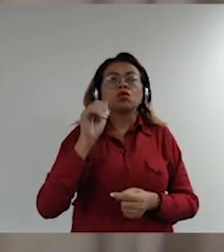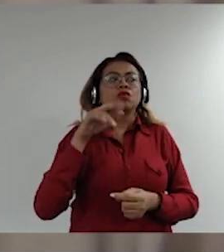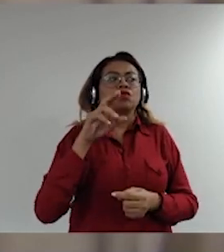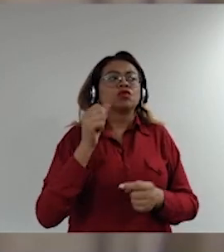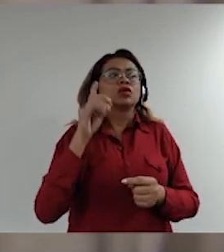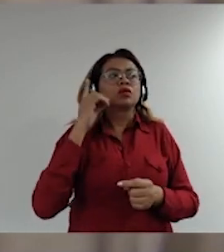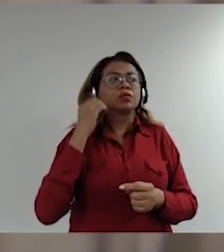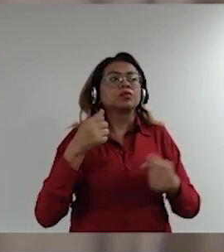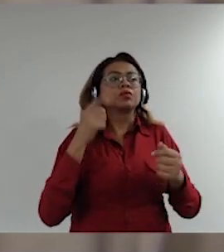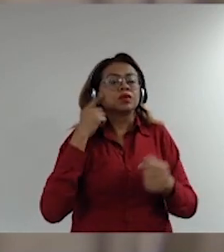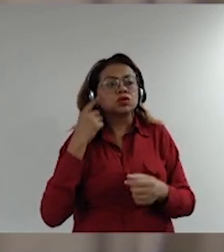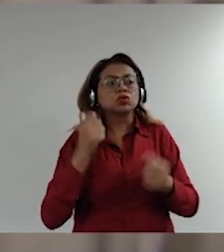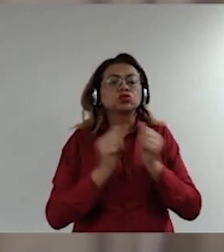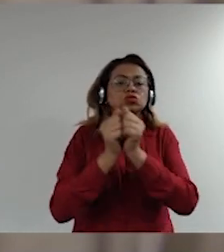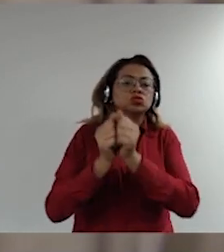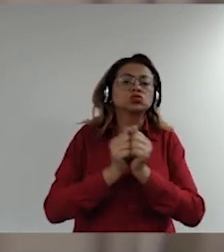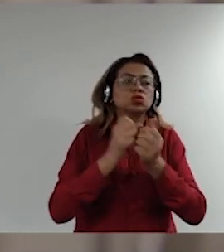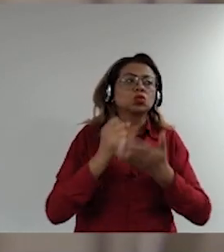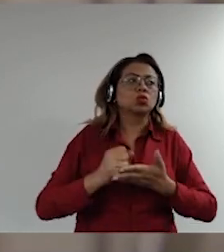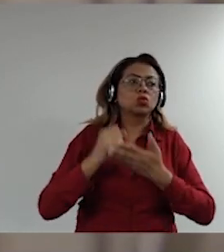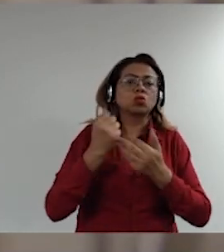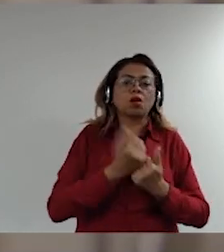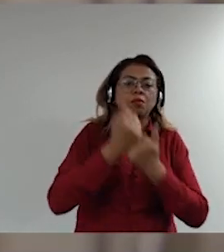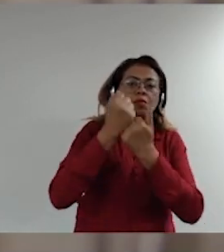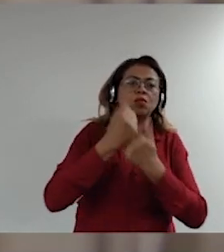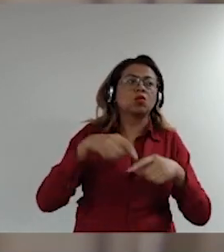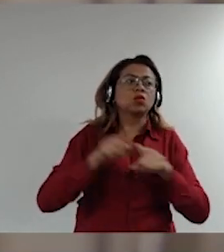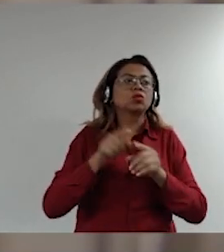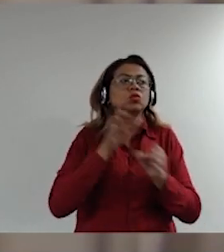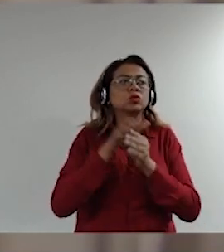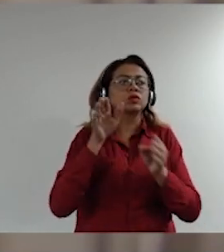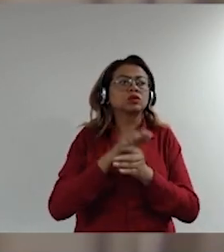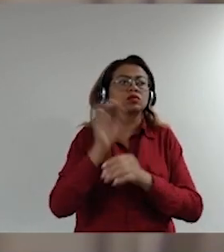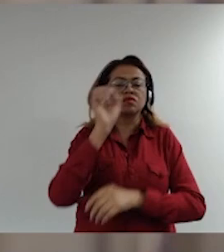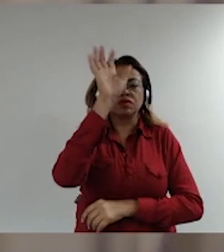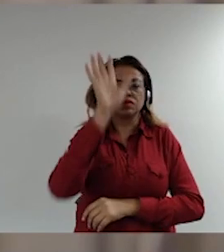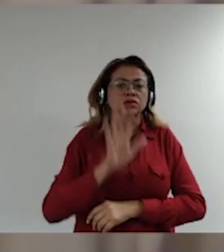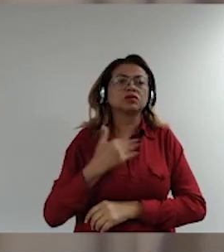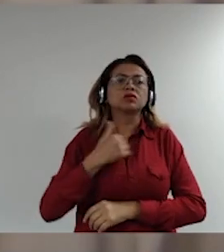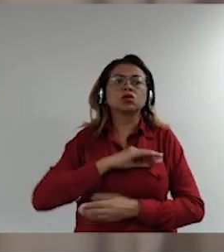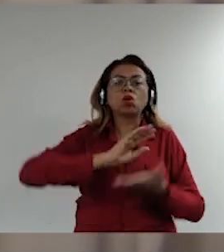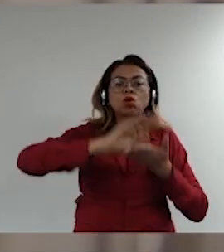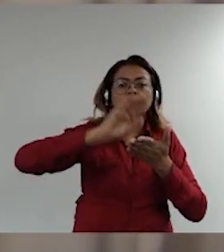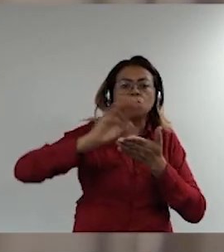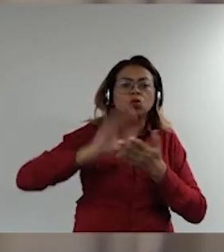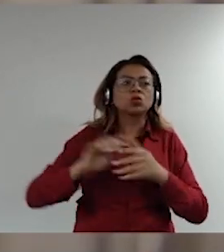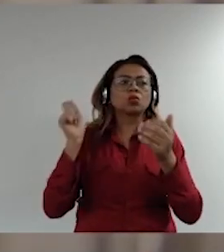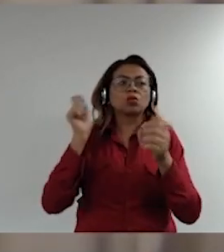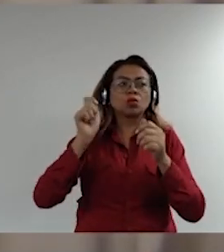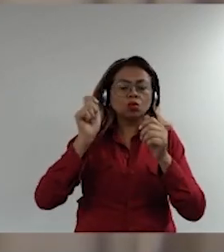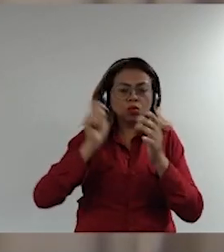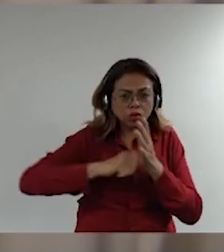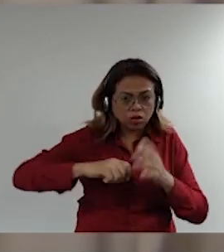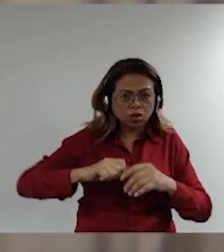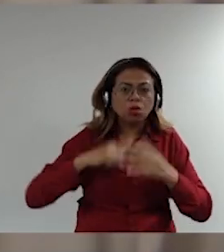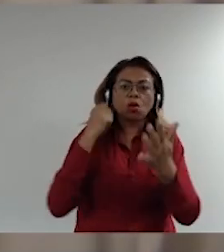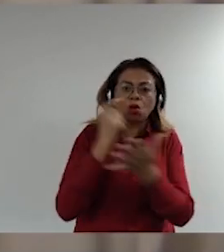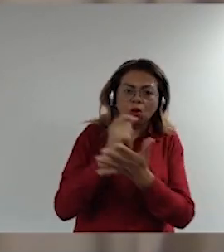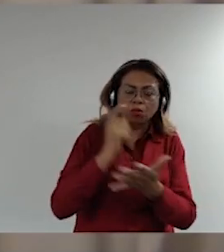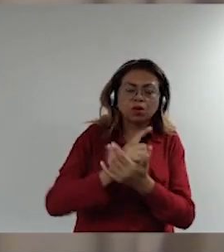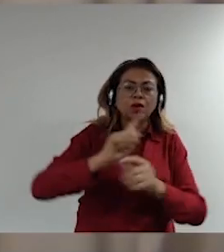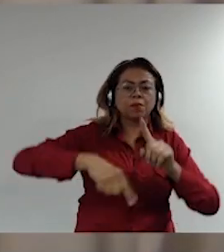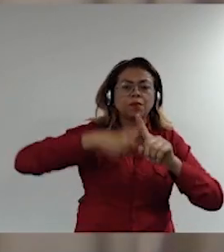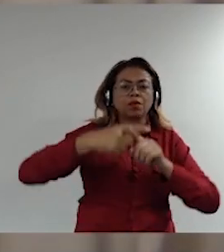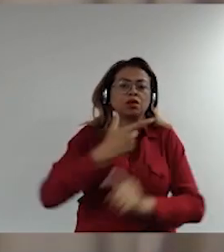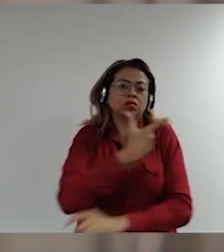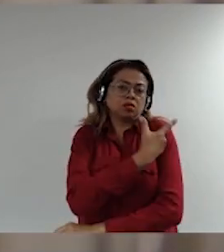CONCAD, com o apoio do Conselho Federal, e com a liberação desse recurso, nós pudemos comprar mais vacinas, além